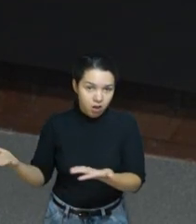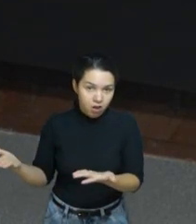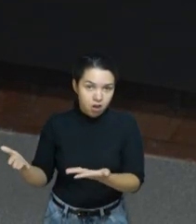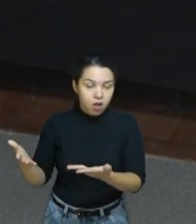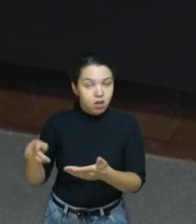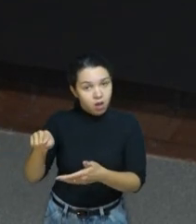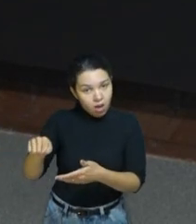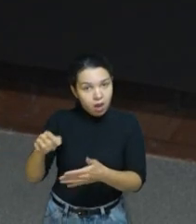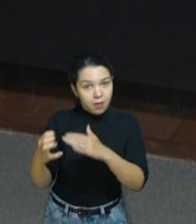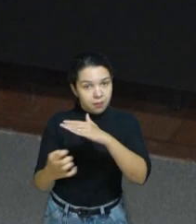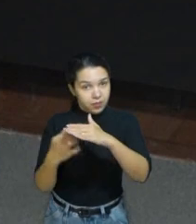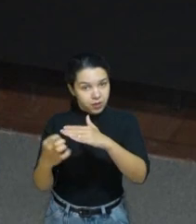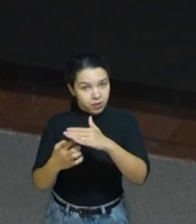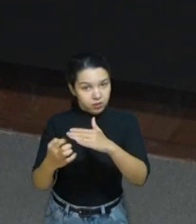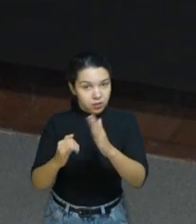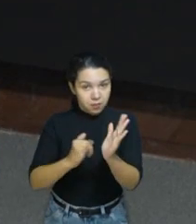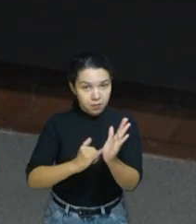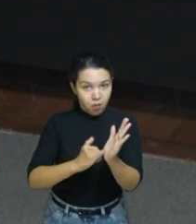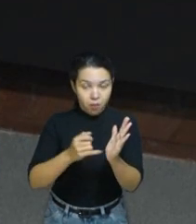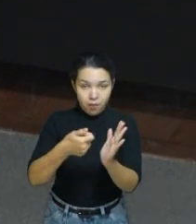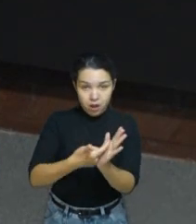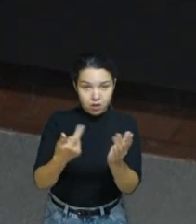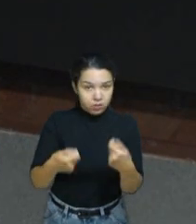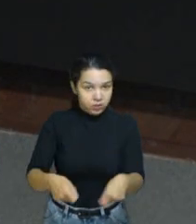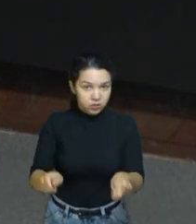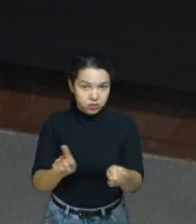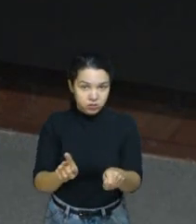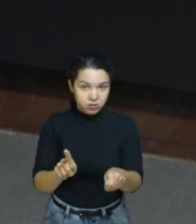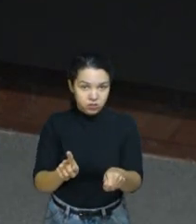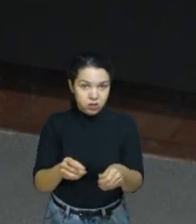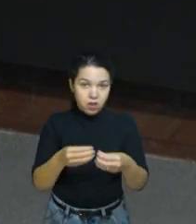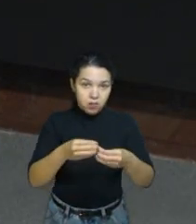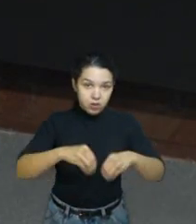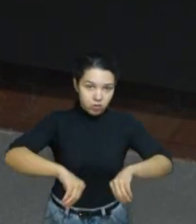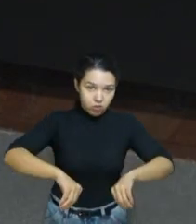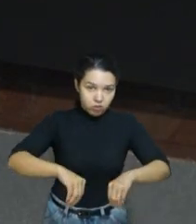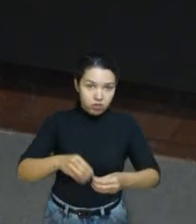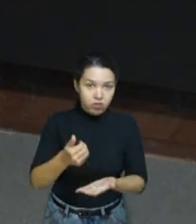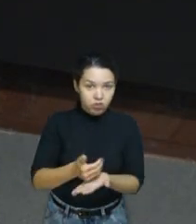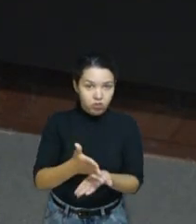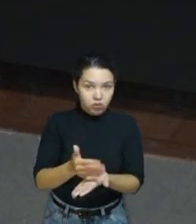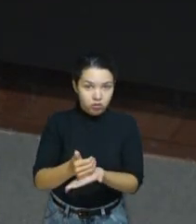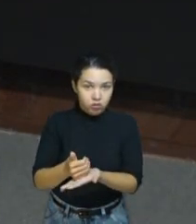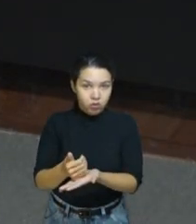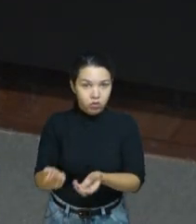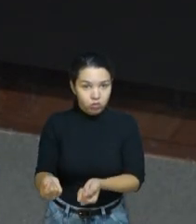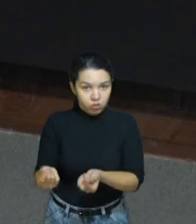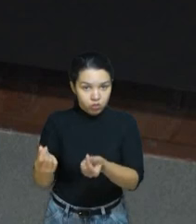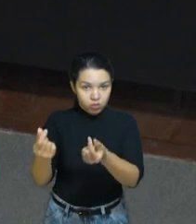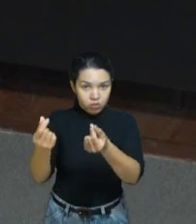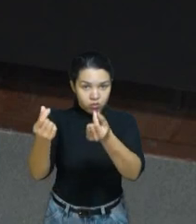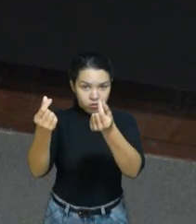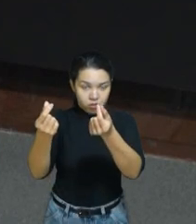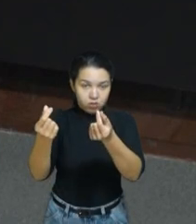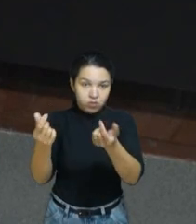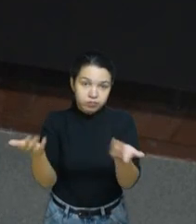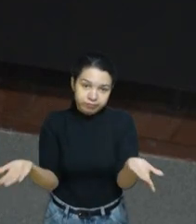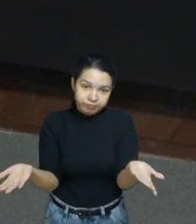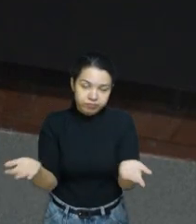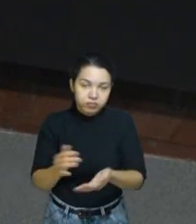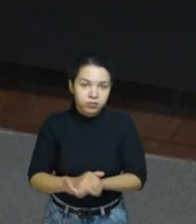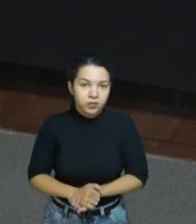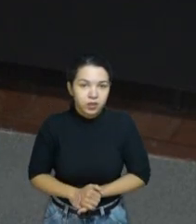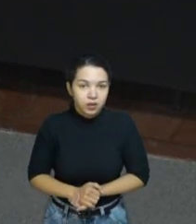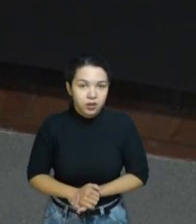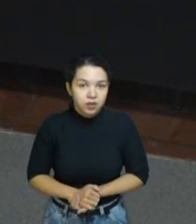recebem isenção. Né? Então, é aquela velha história. No prejuízo, divide. No lucro, daí.